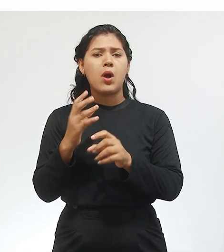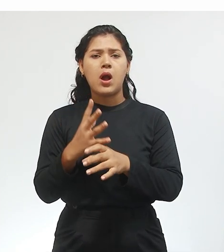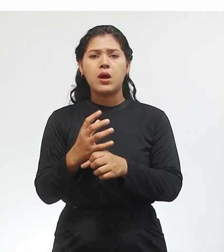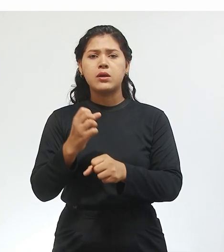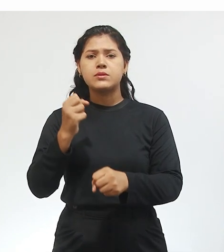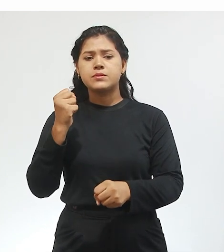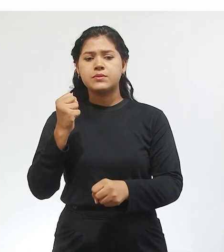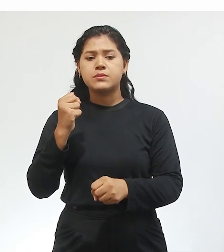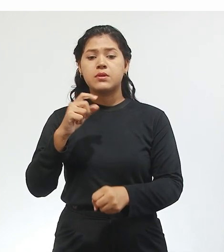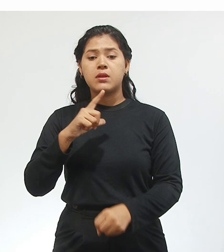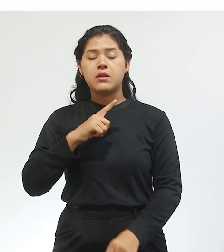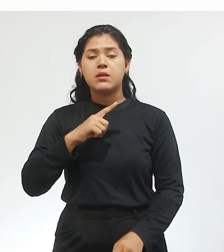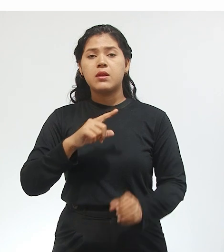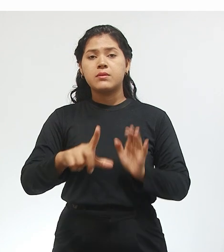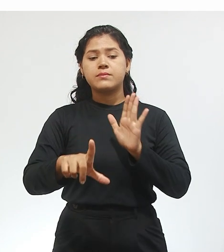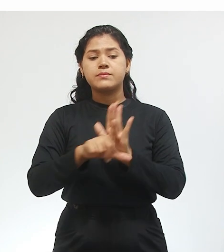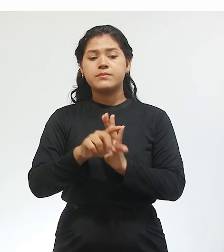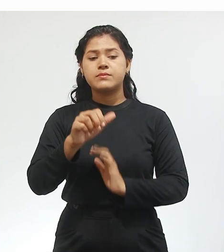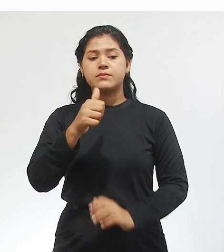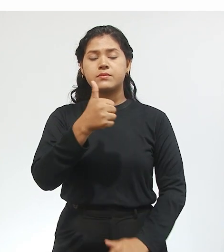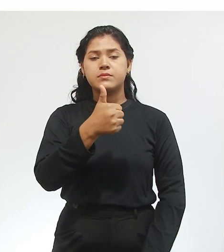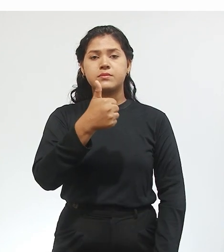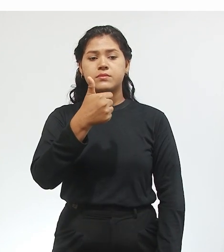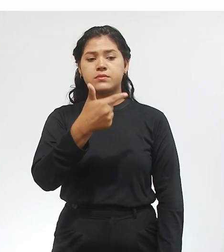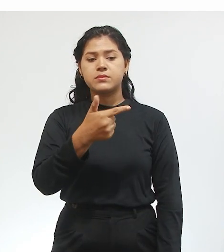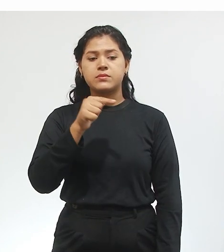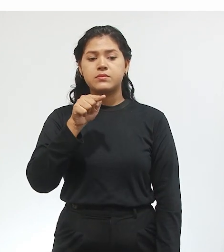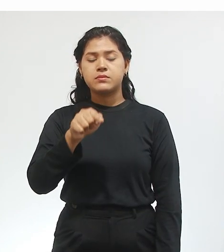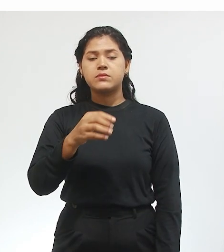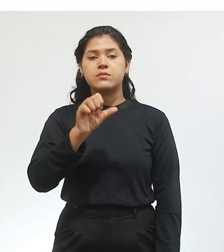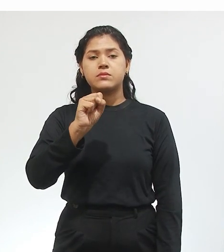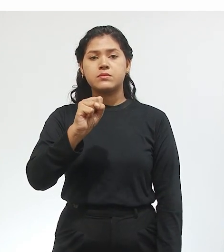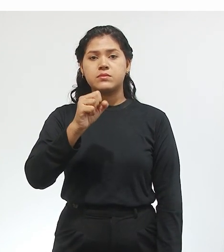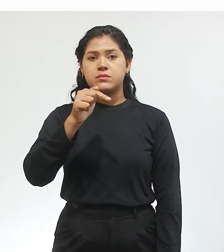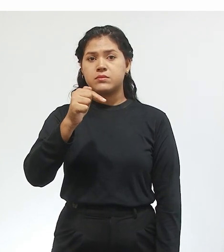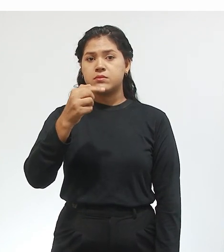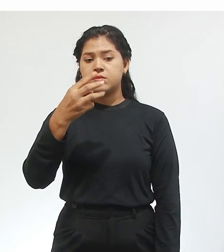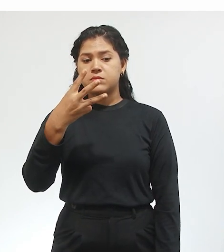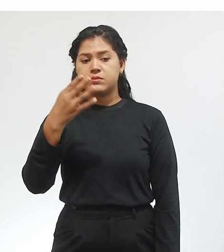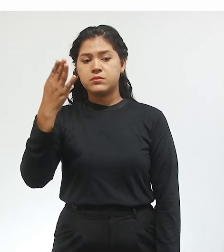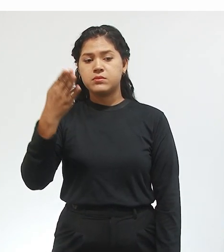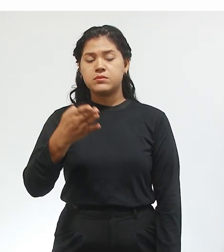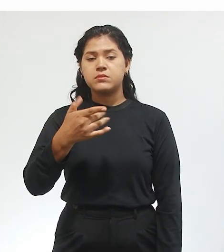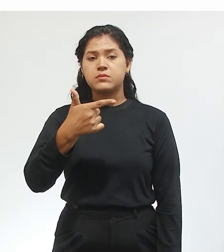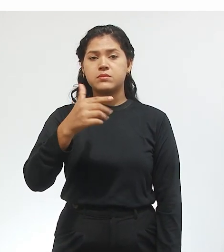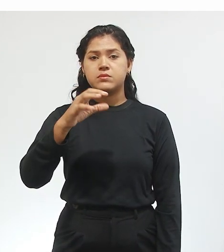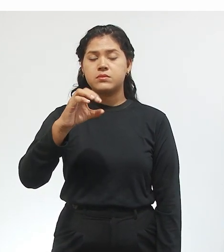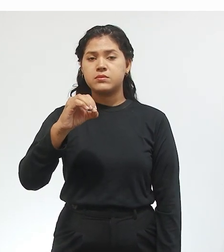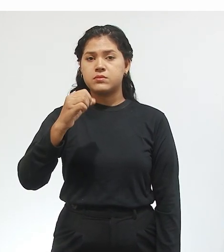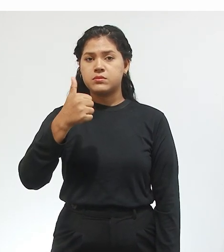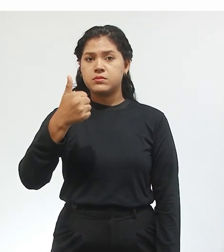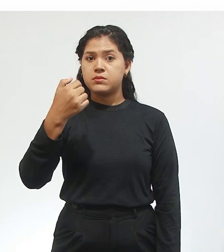a Lei 12.873, de 2014, que ela vai tratar lá dos efeitos tributários,